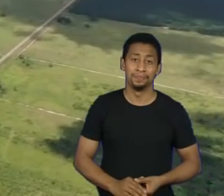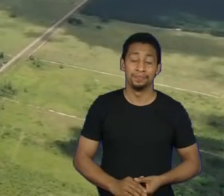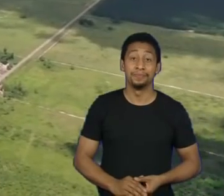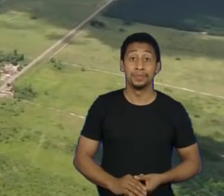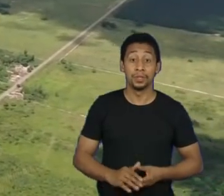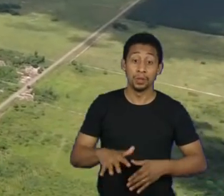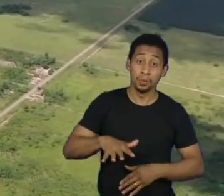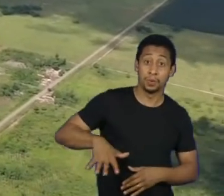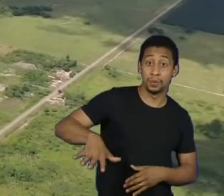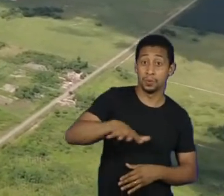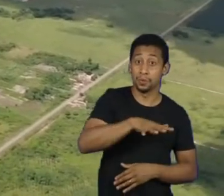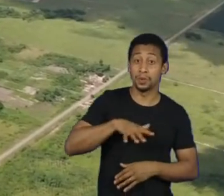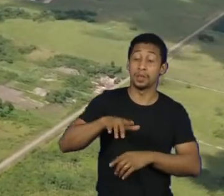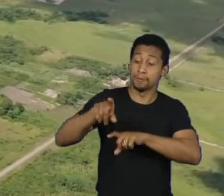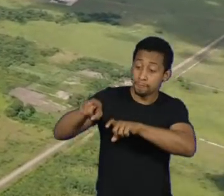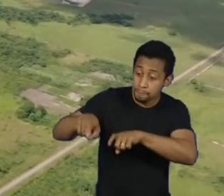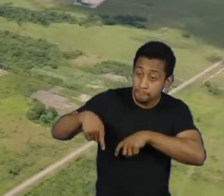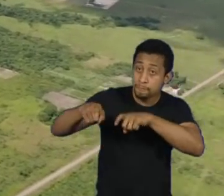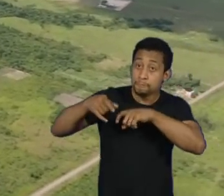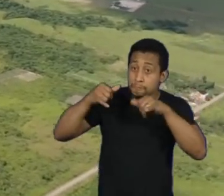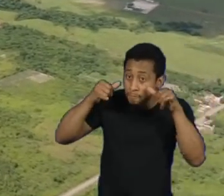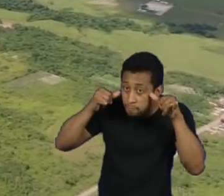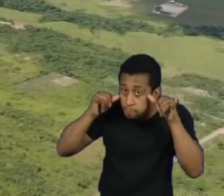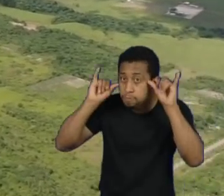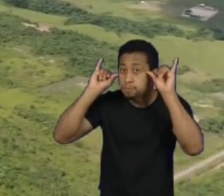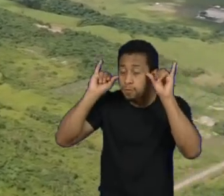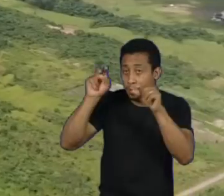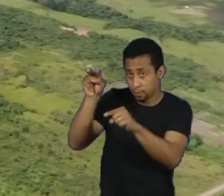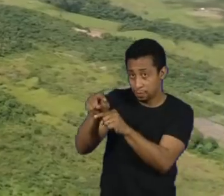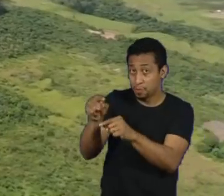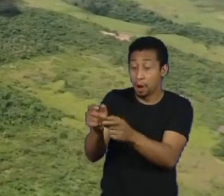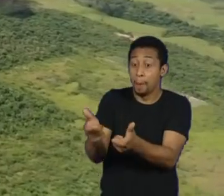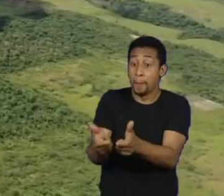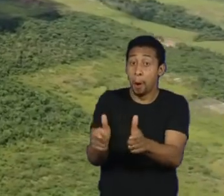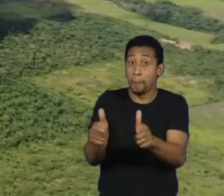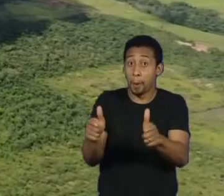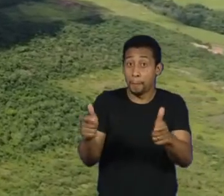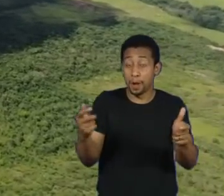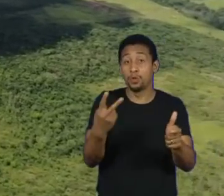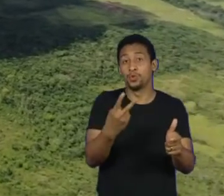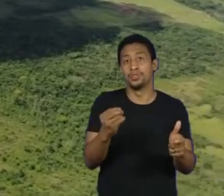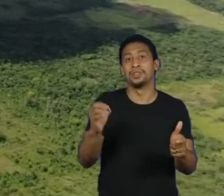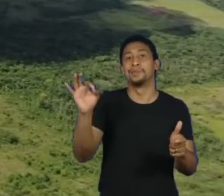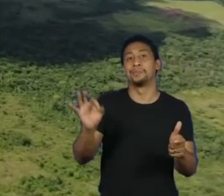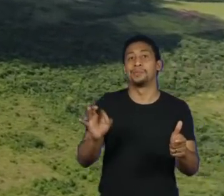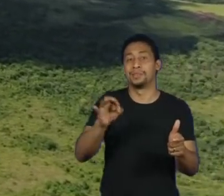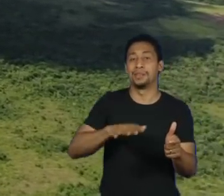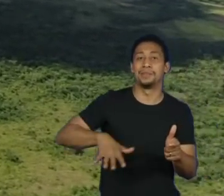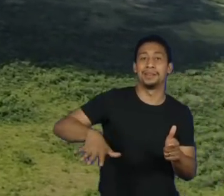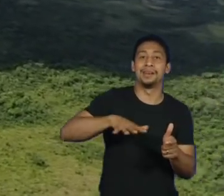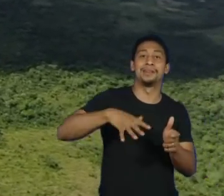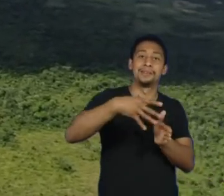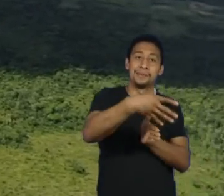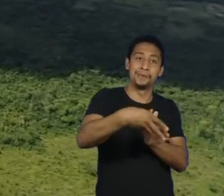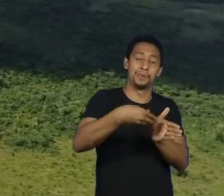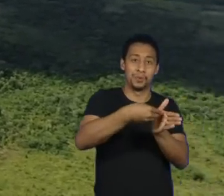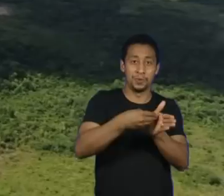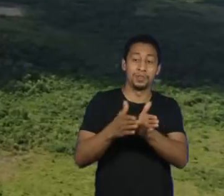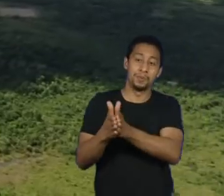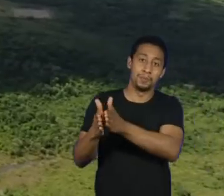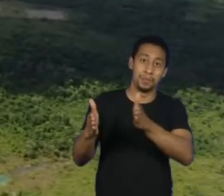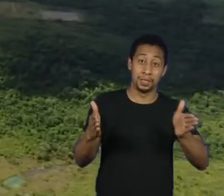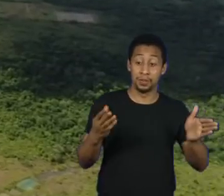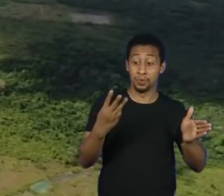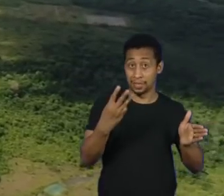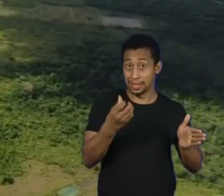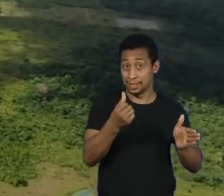As áreas de pastagens destinadas à pecuária cresceram 200% na floresta amazônica nos últimos